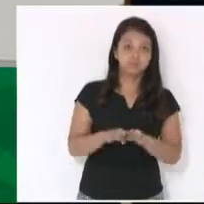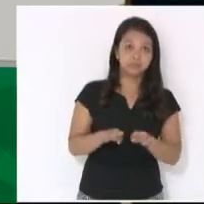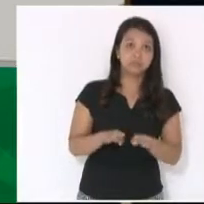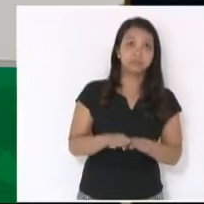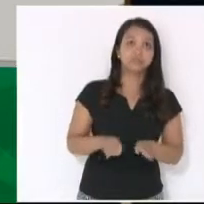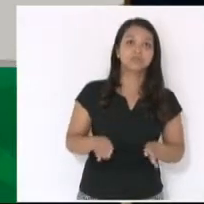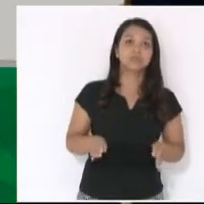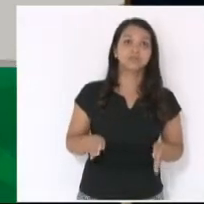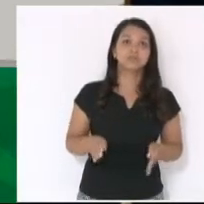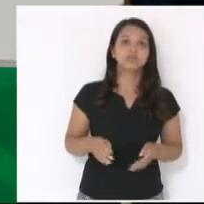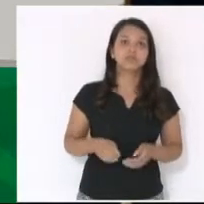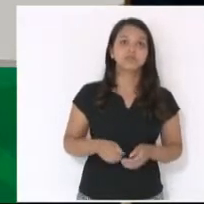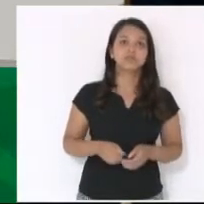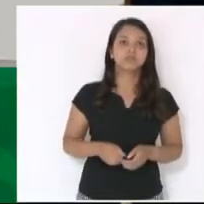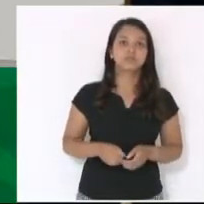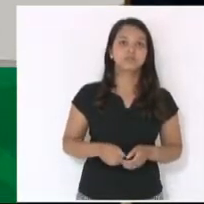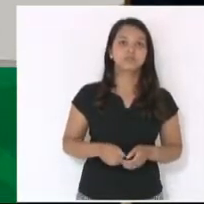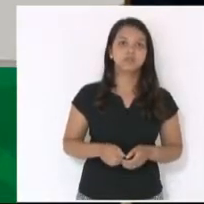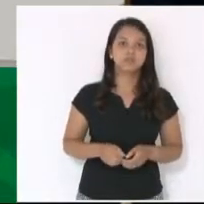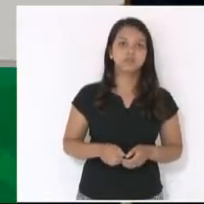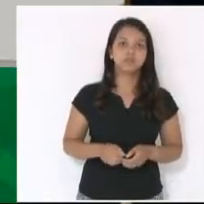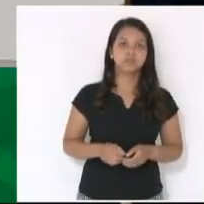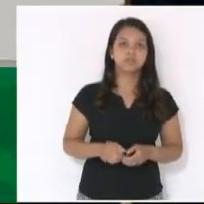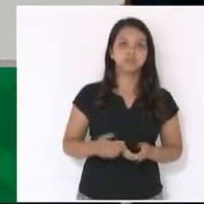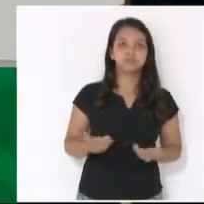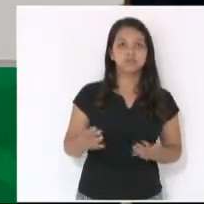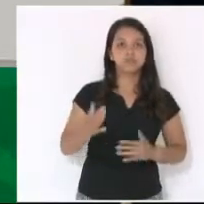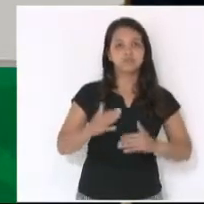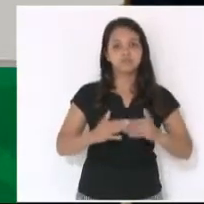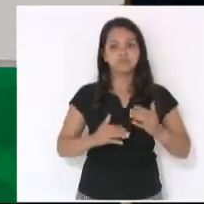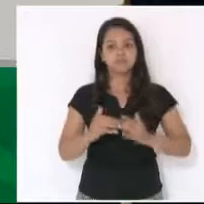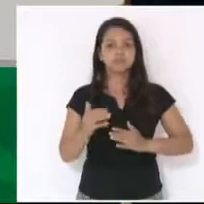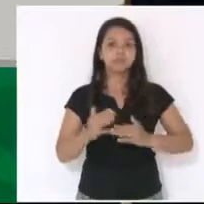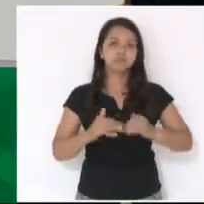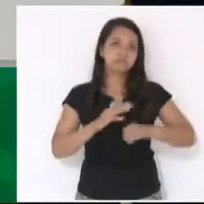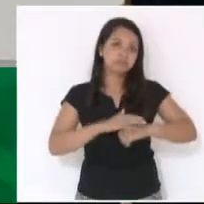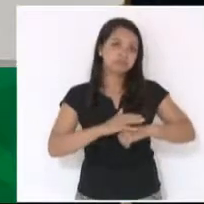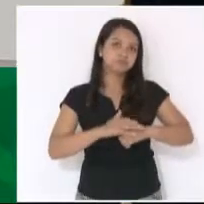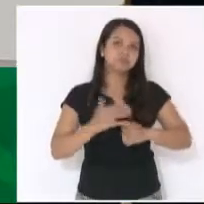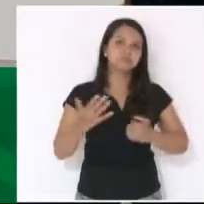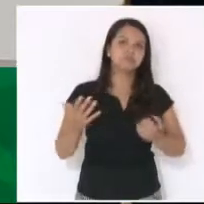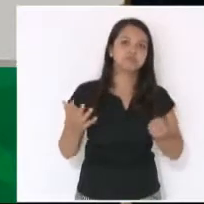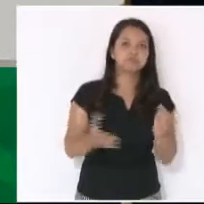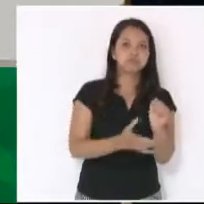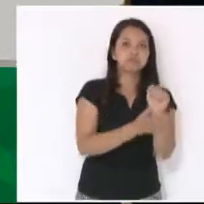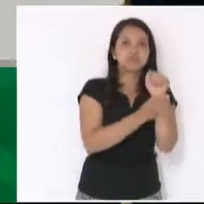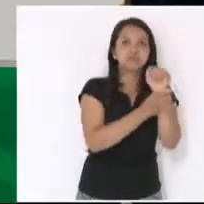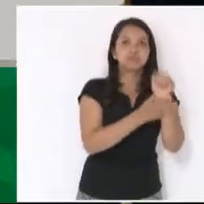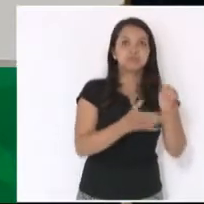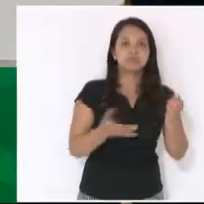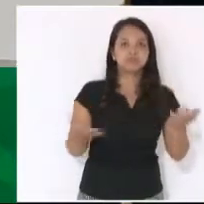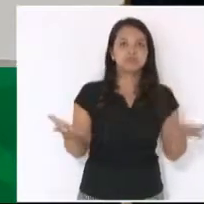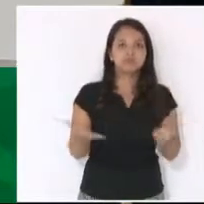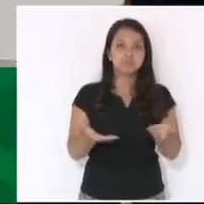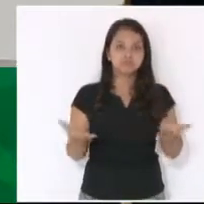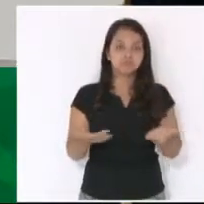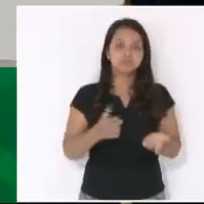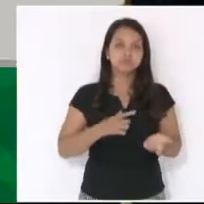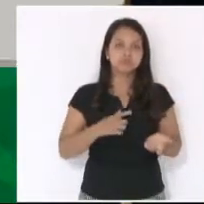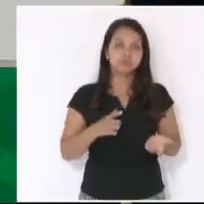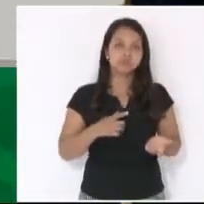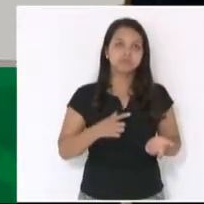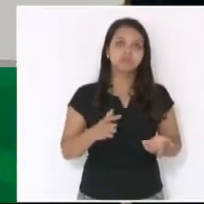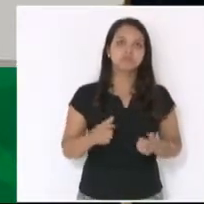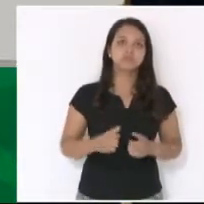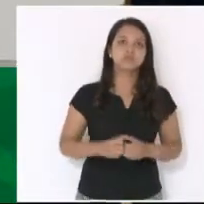e para as ações de segurança não só como hoje é utilizado o chamado